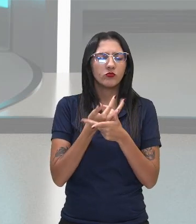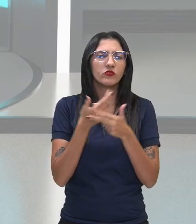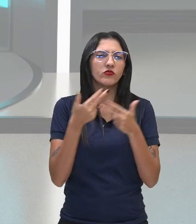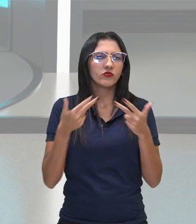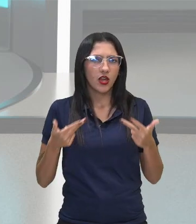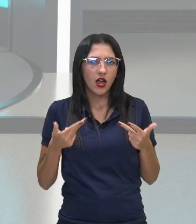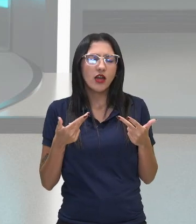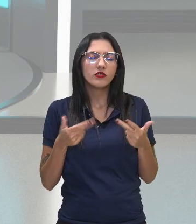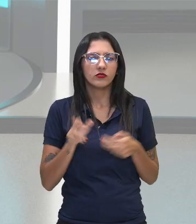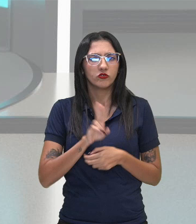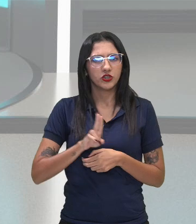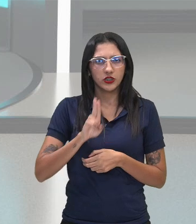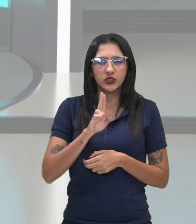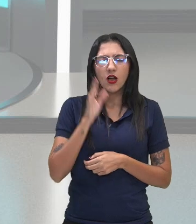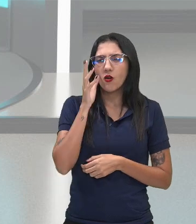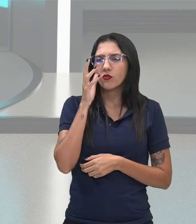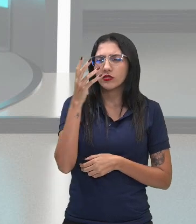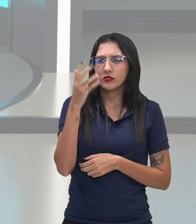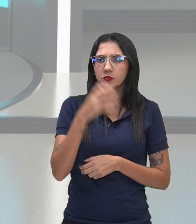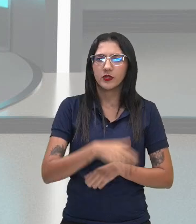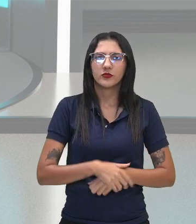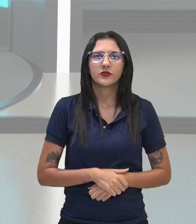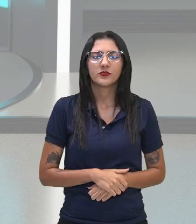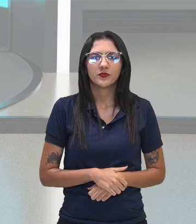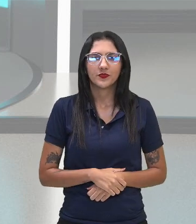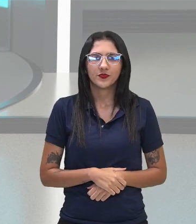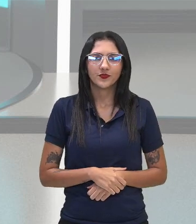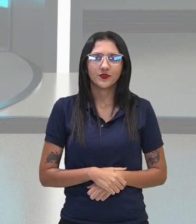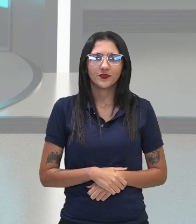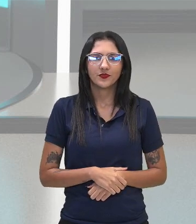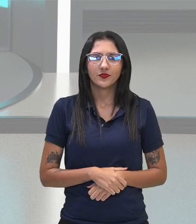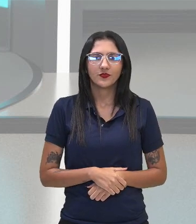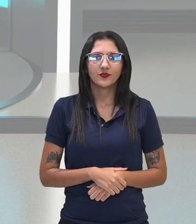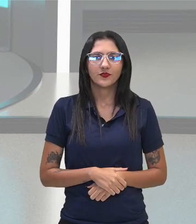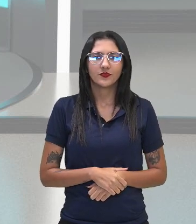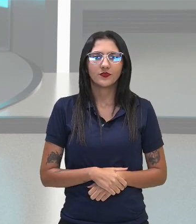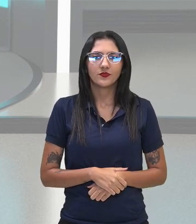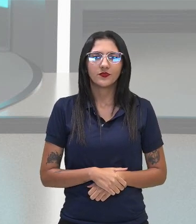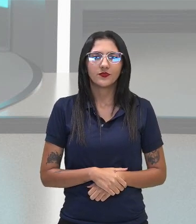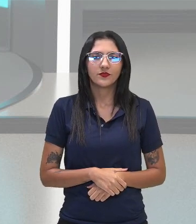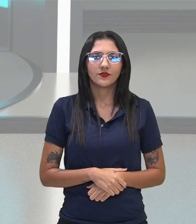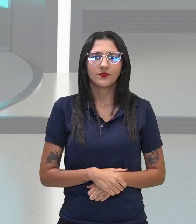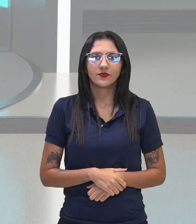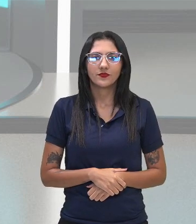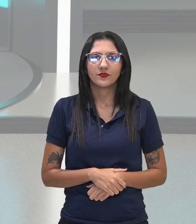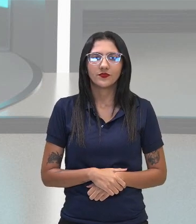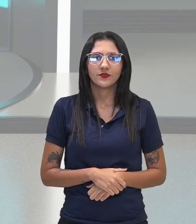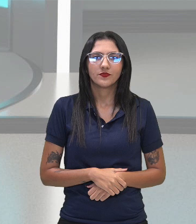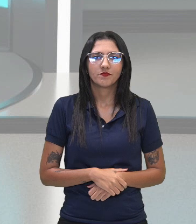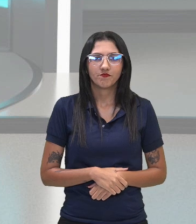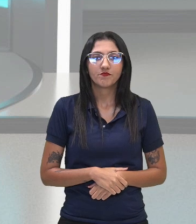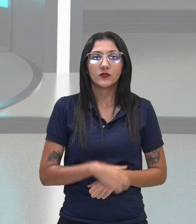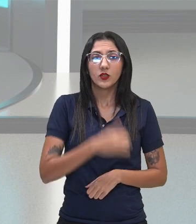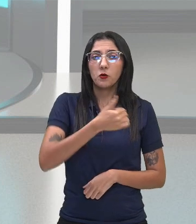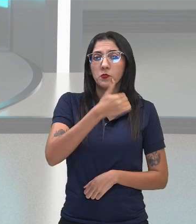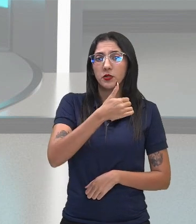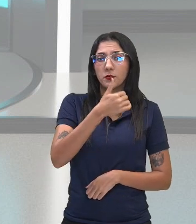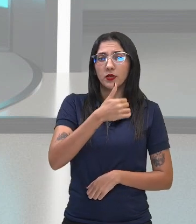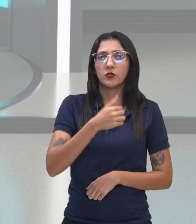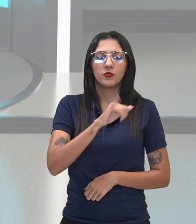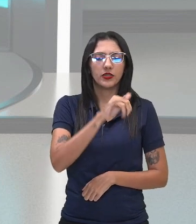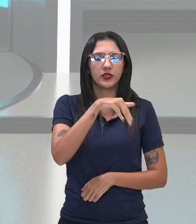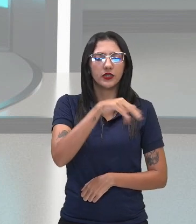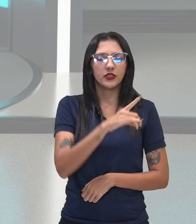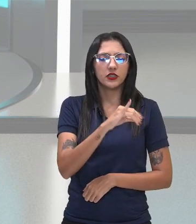e os fenômenos da natureza, tá bom? O modo indicativo,